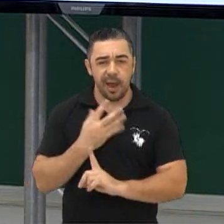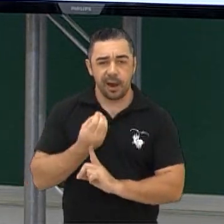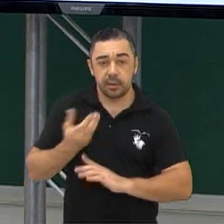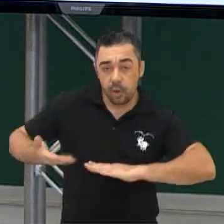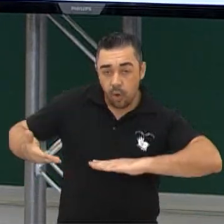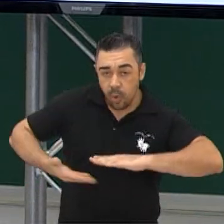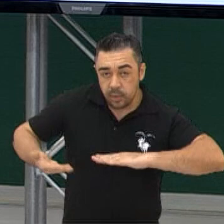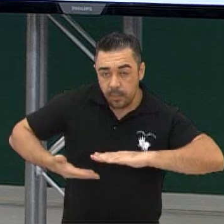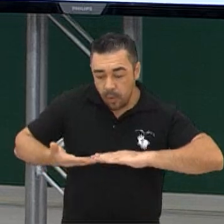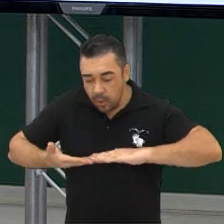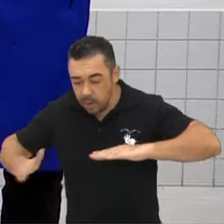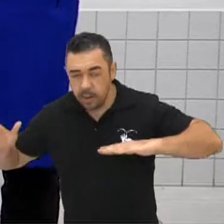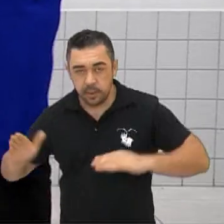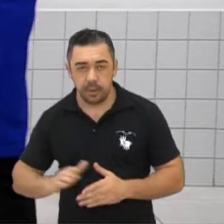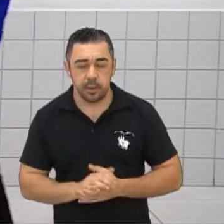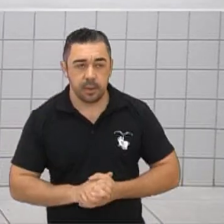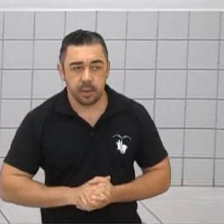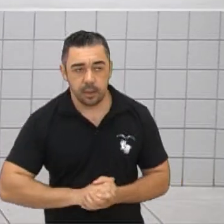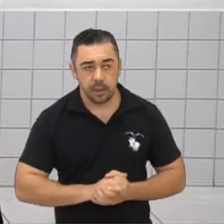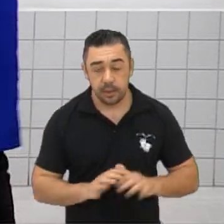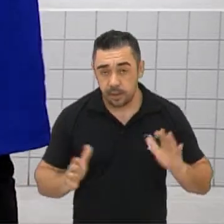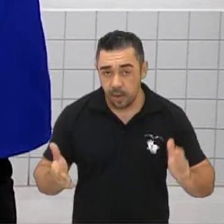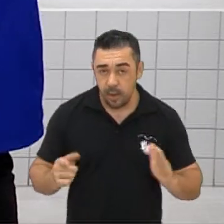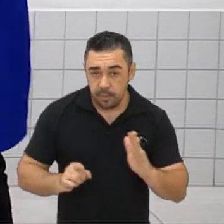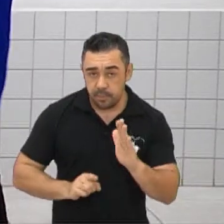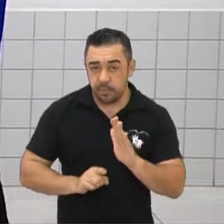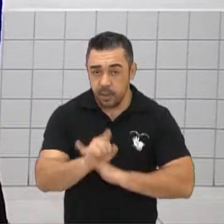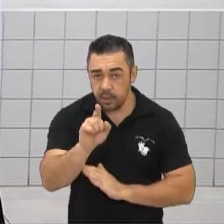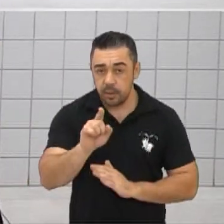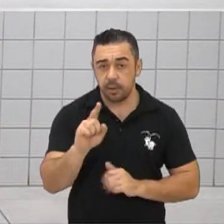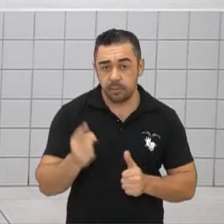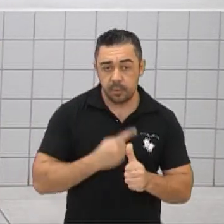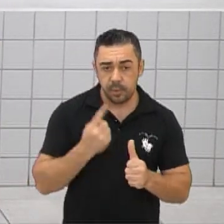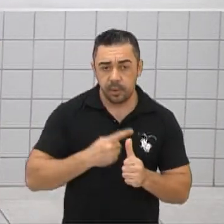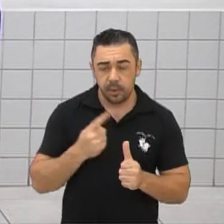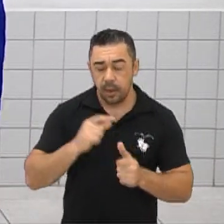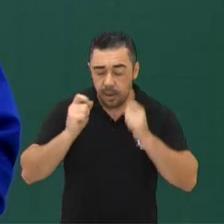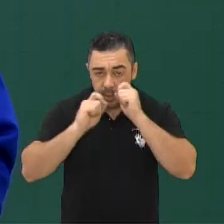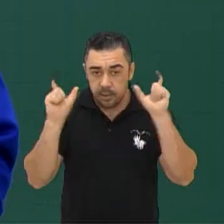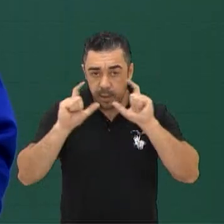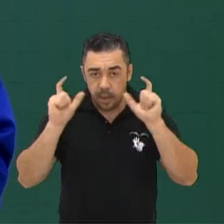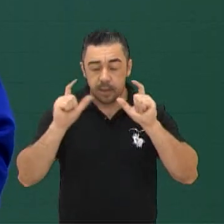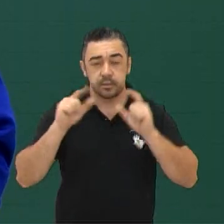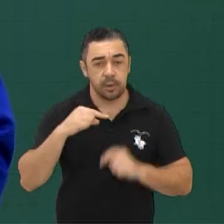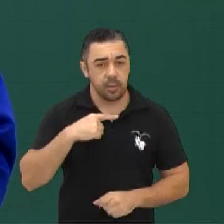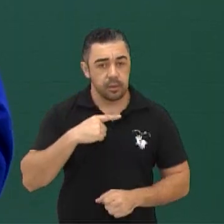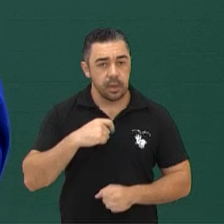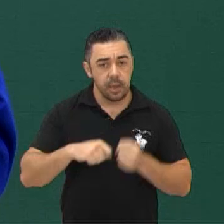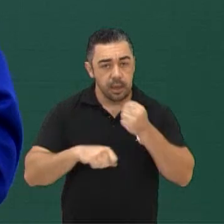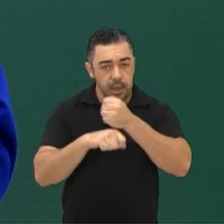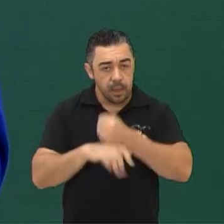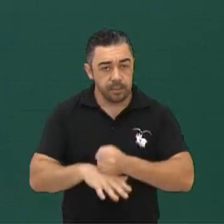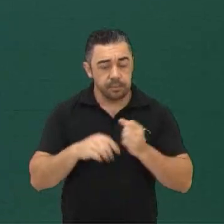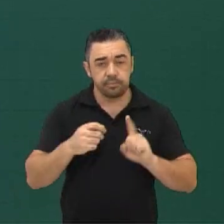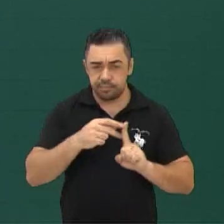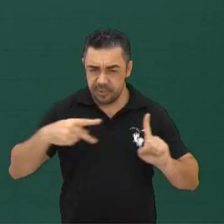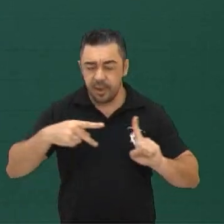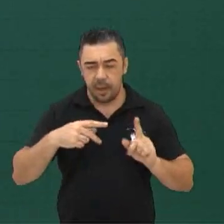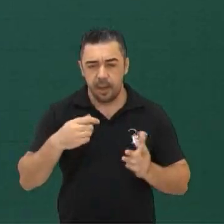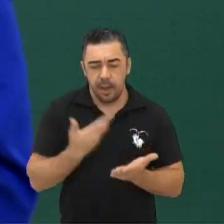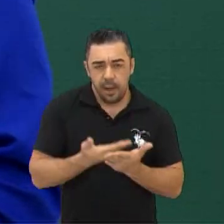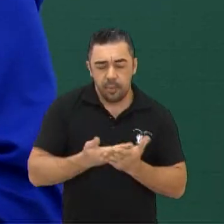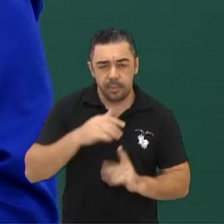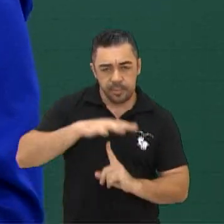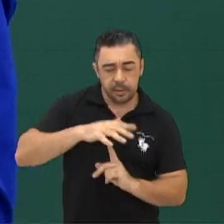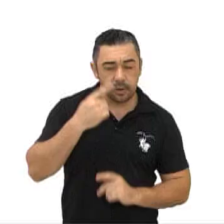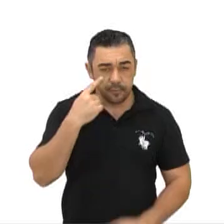contemporânea. Vamos lá, professor? Então, vamos aqui ao nosso primeiro quiz. Fique atento lá no aplicativo do Aula Paraná para responder esse quiz.